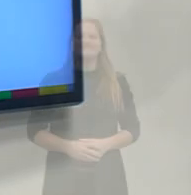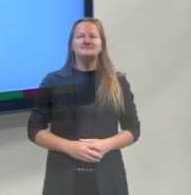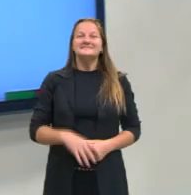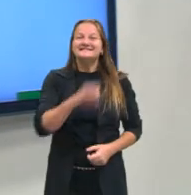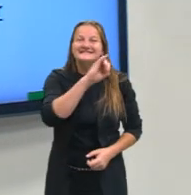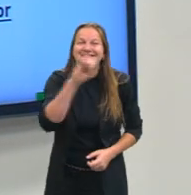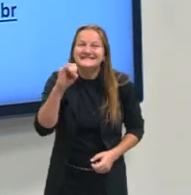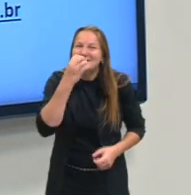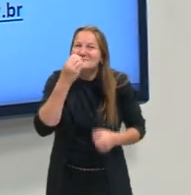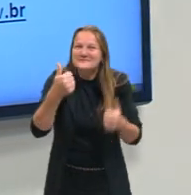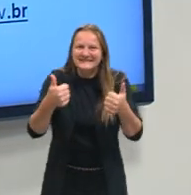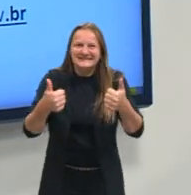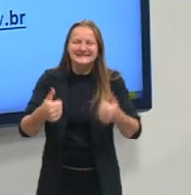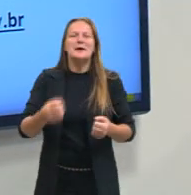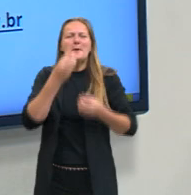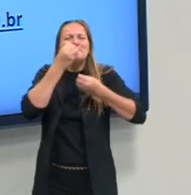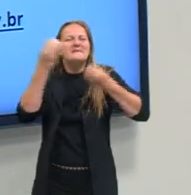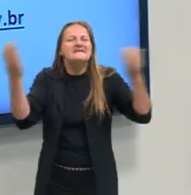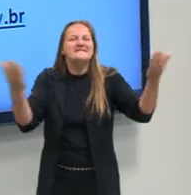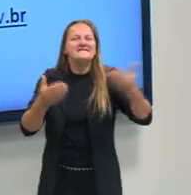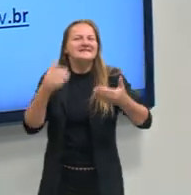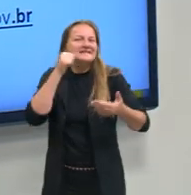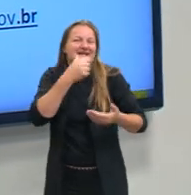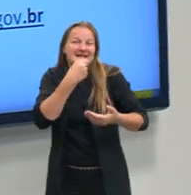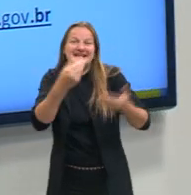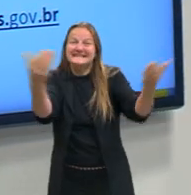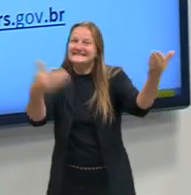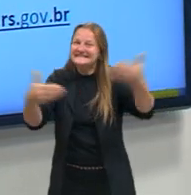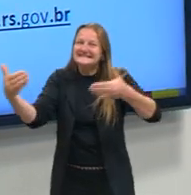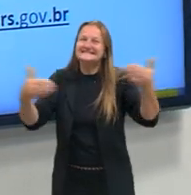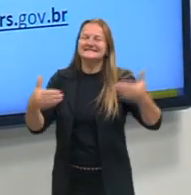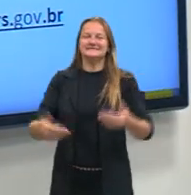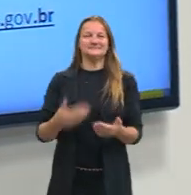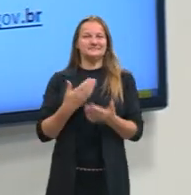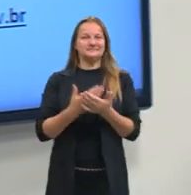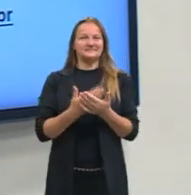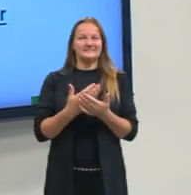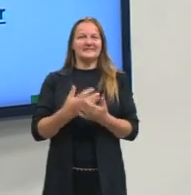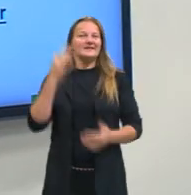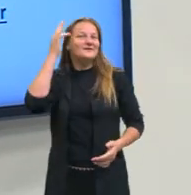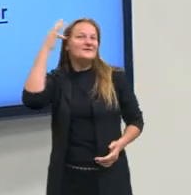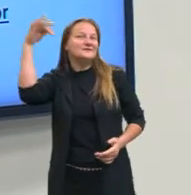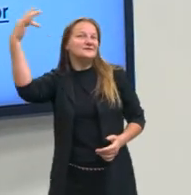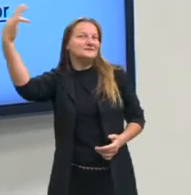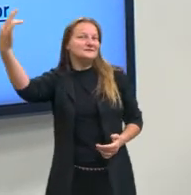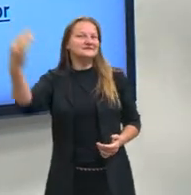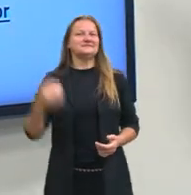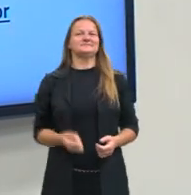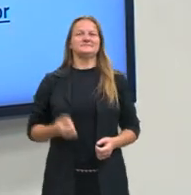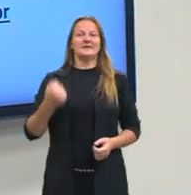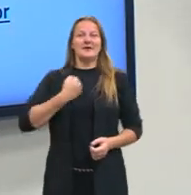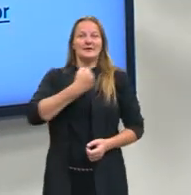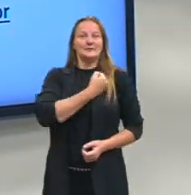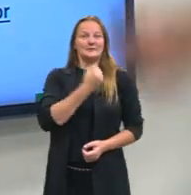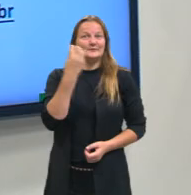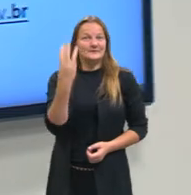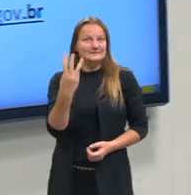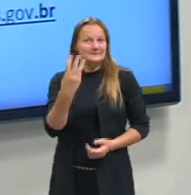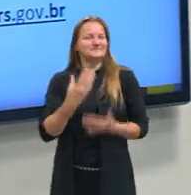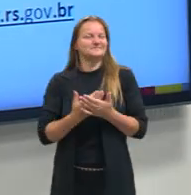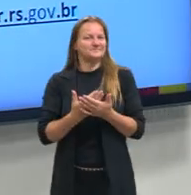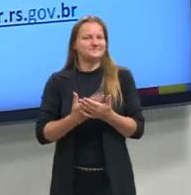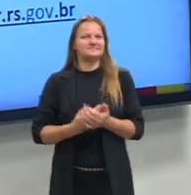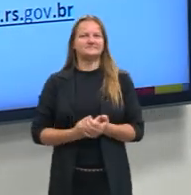Olá tudo bem sejam bem-vindos seja bem-vindos e mais mala de Filosofia na sala de número 3